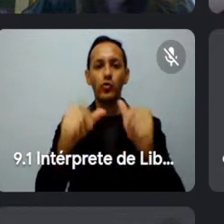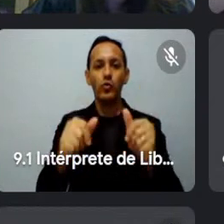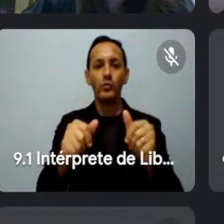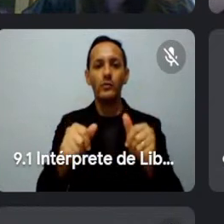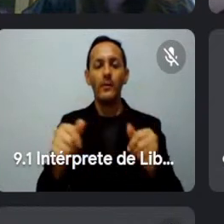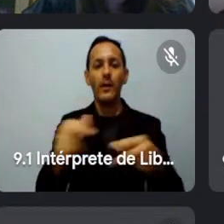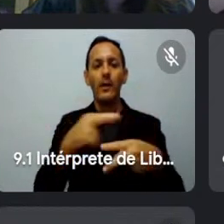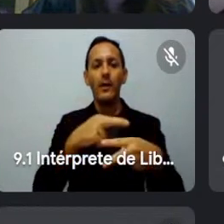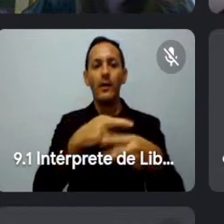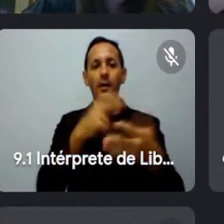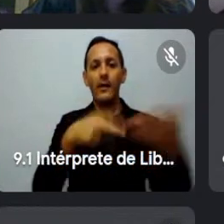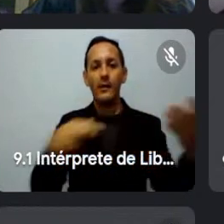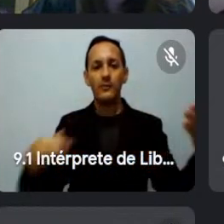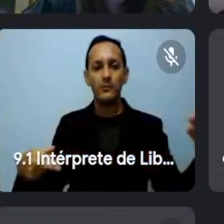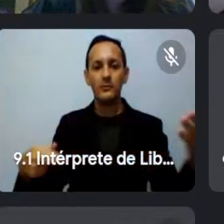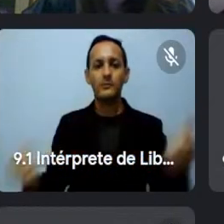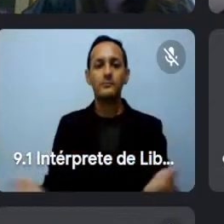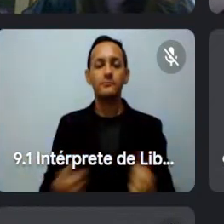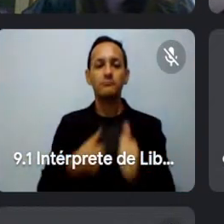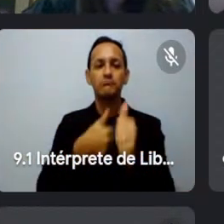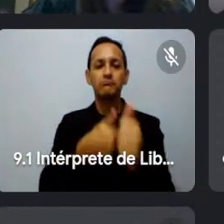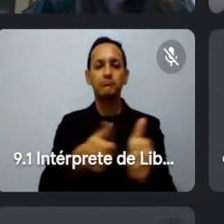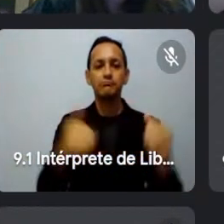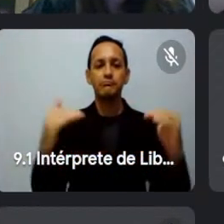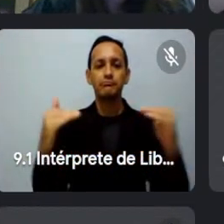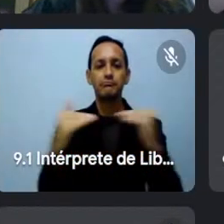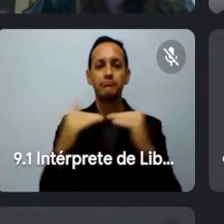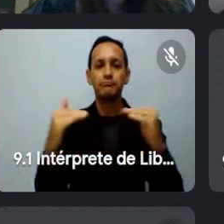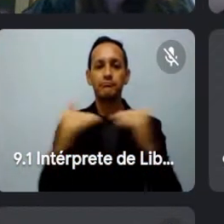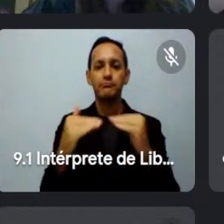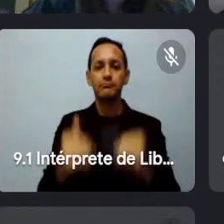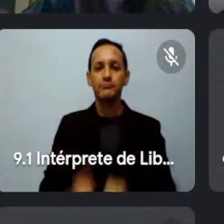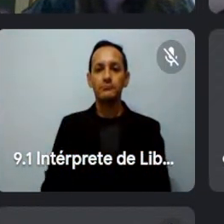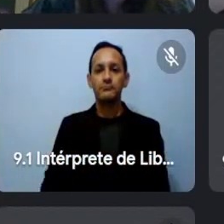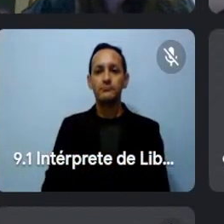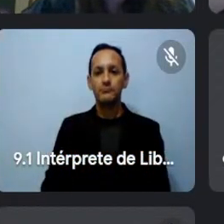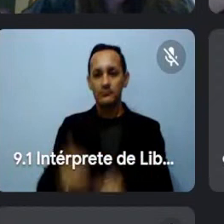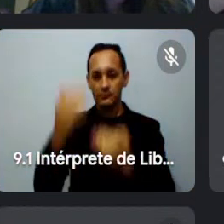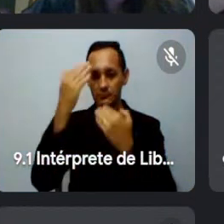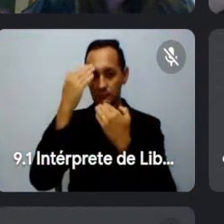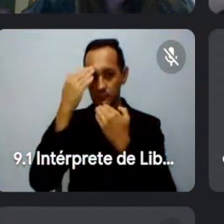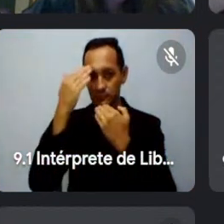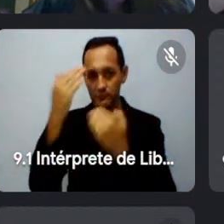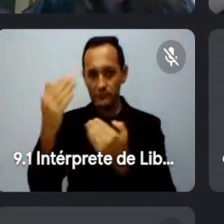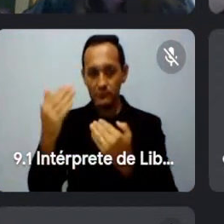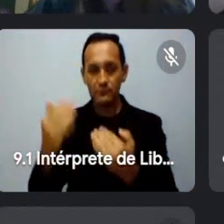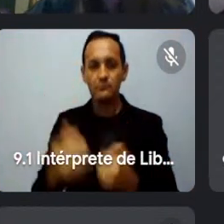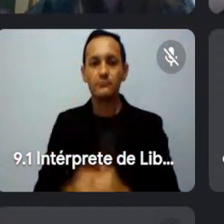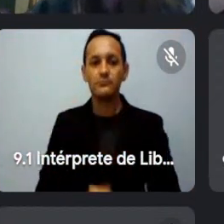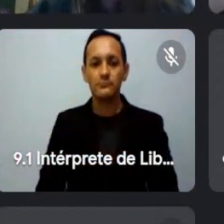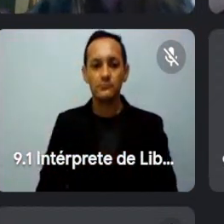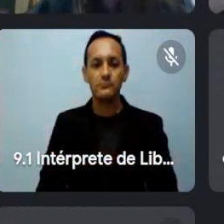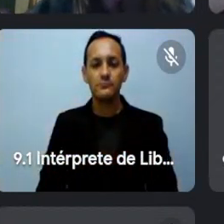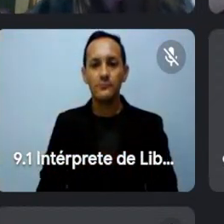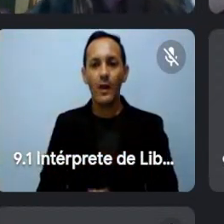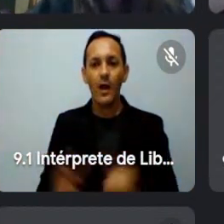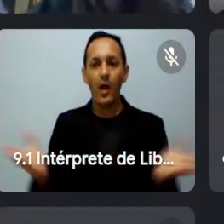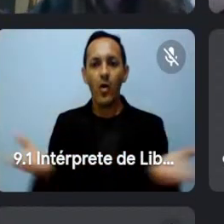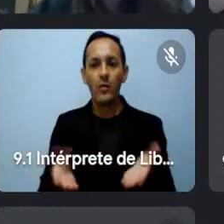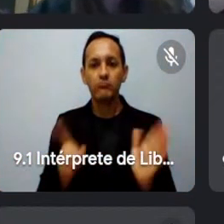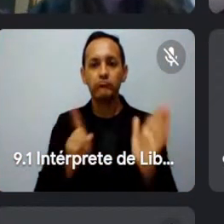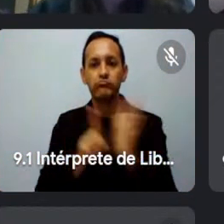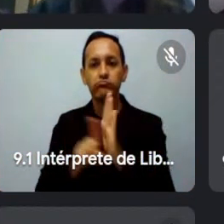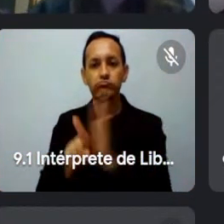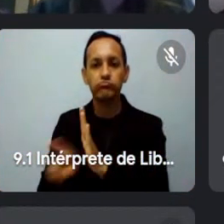novela A dona o prefeito Obrigado Doutor Máximo Pois é mas eu vou passar a colher Então os